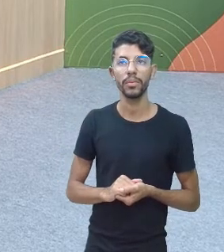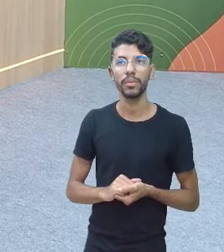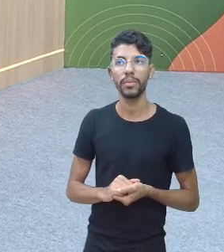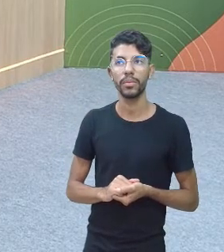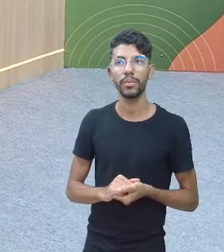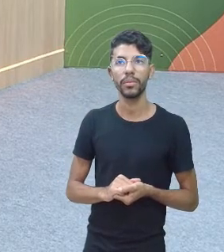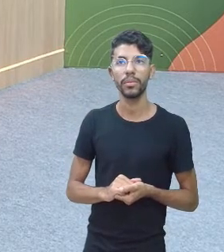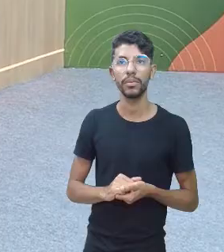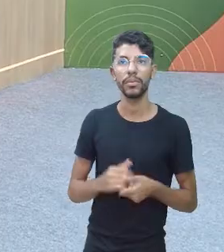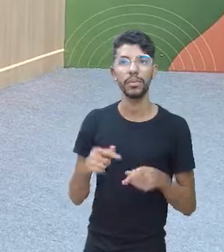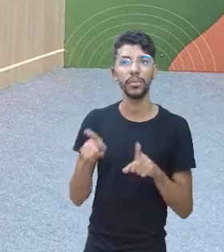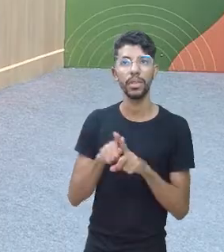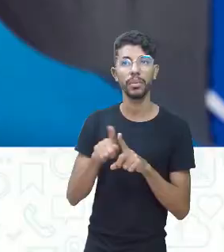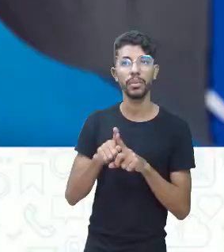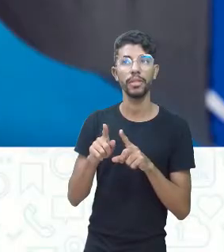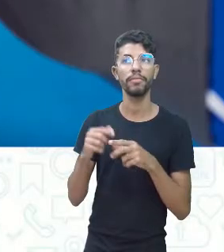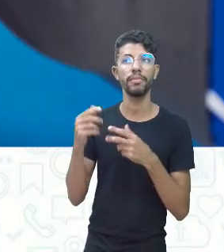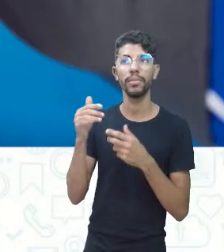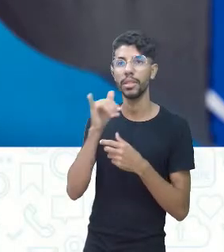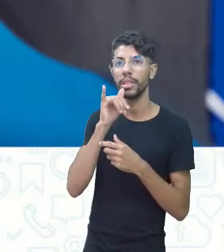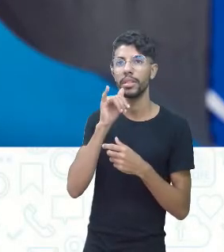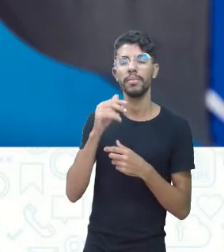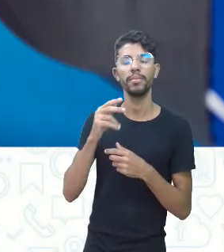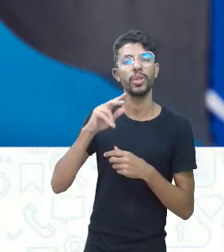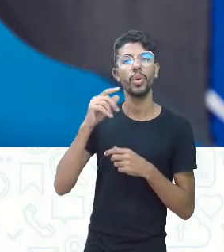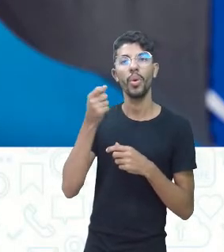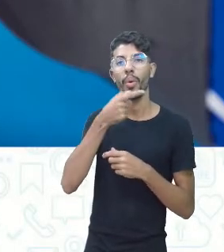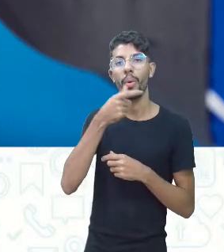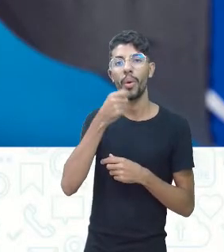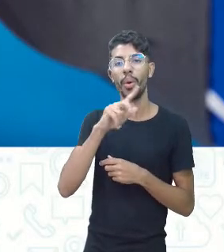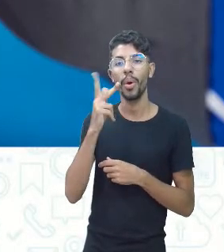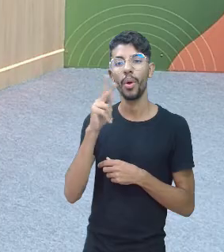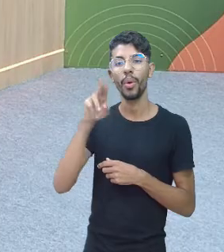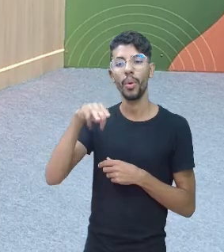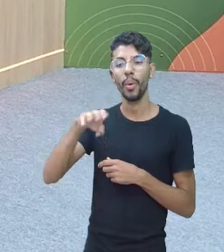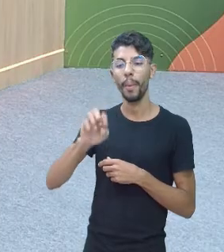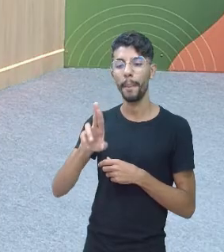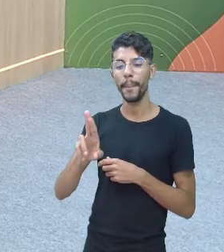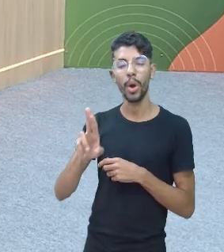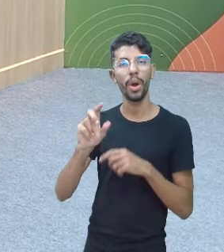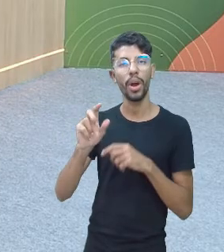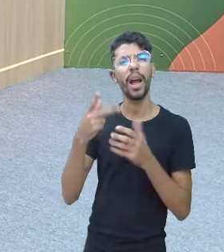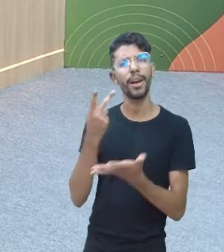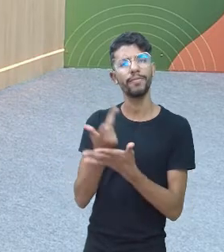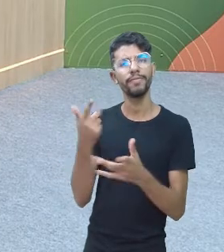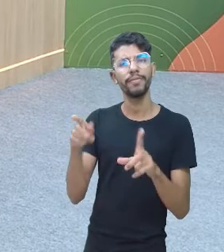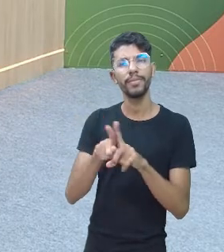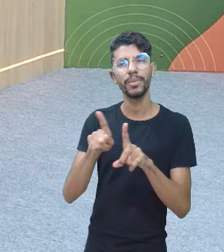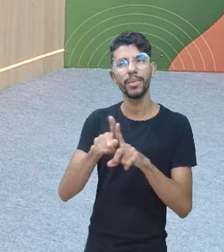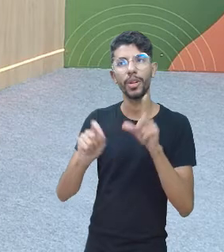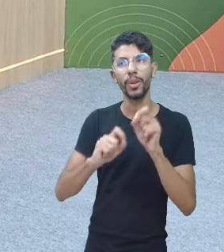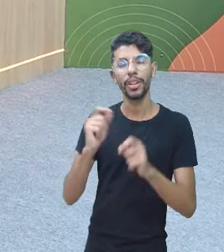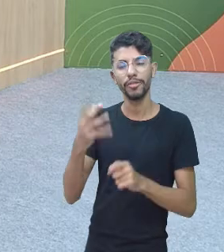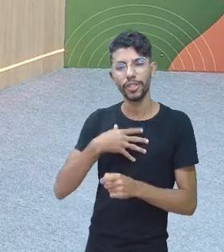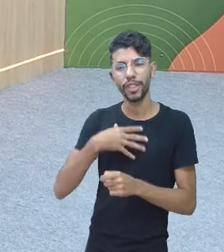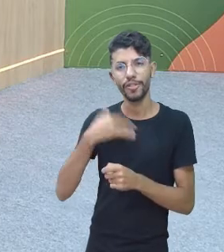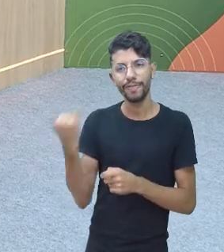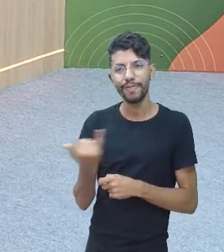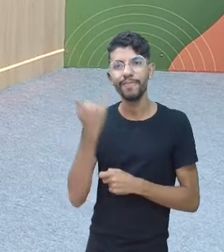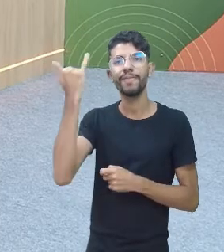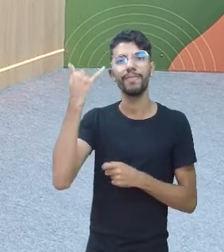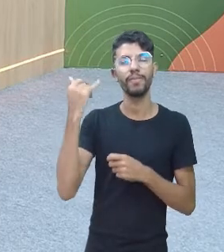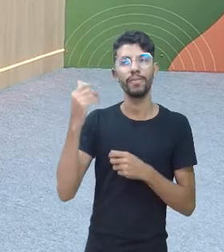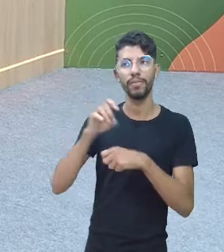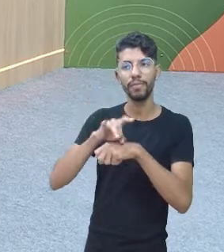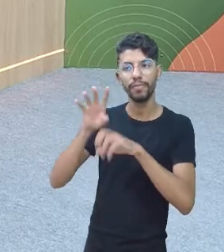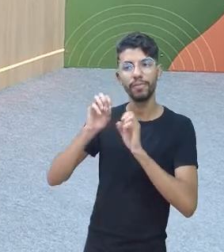A não expertise do tutor, que eu já vi falar de humor. O humor acontece também de forma muito importante nos